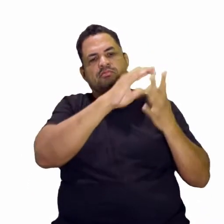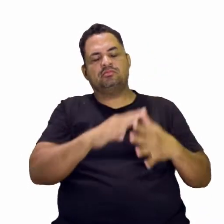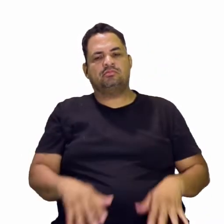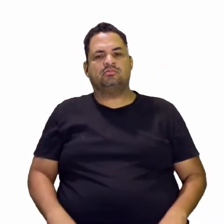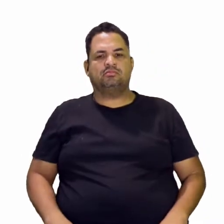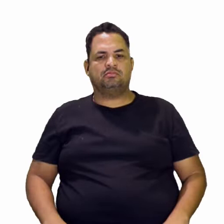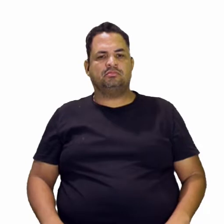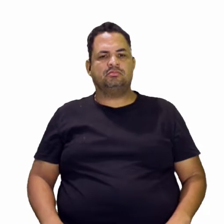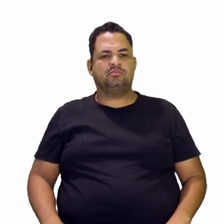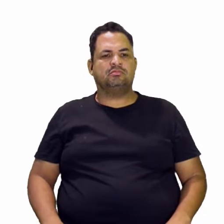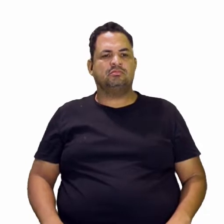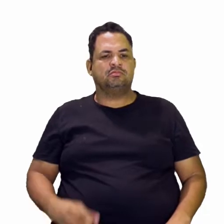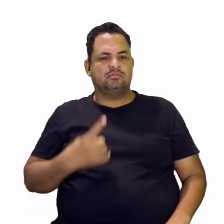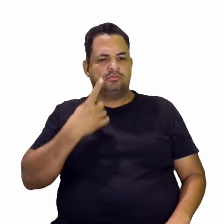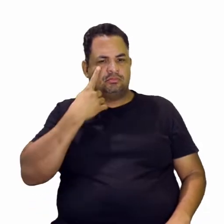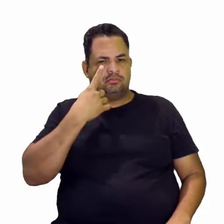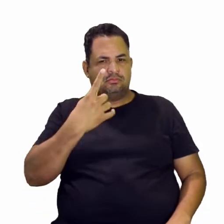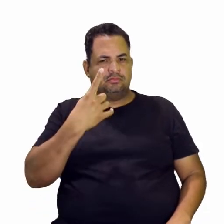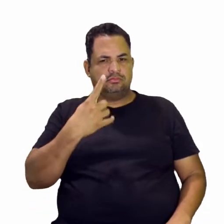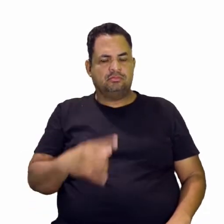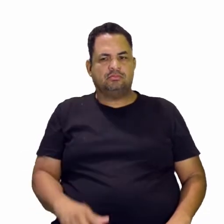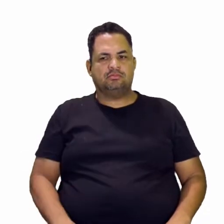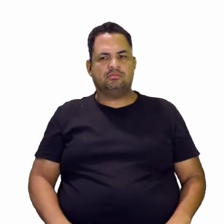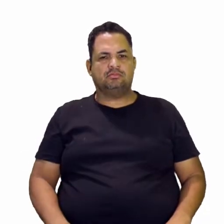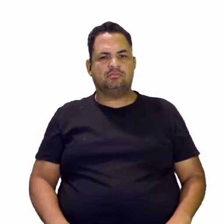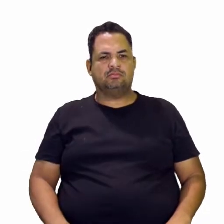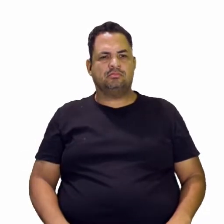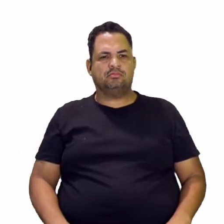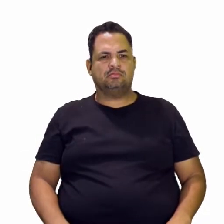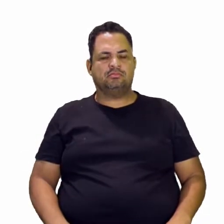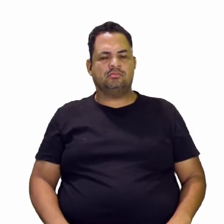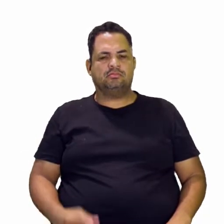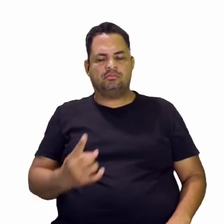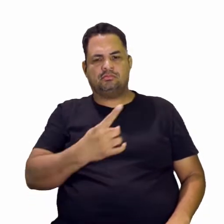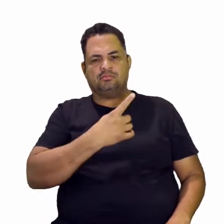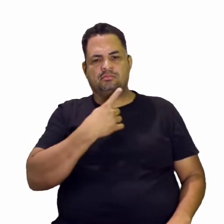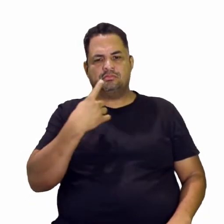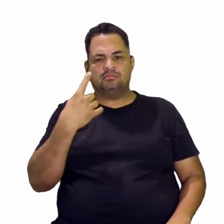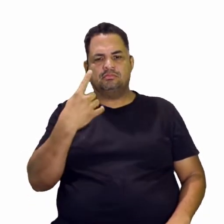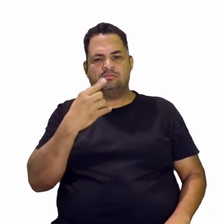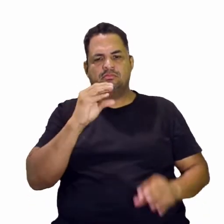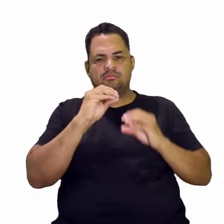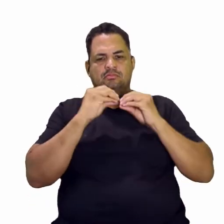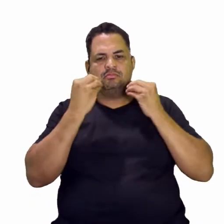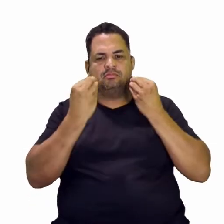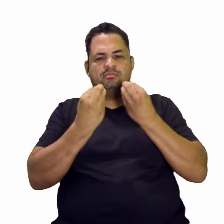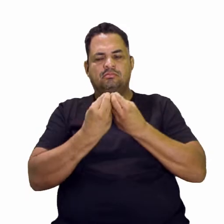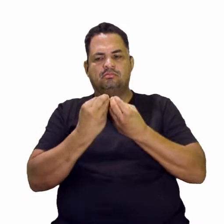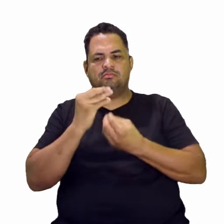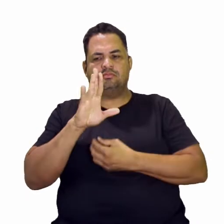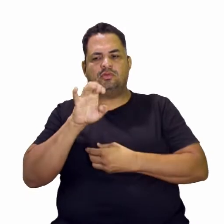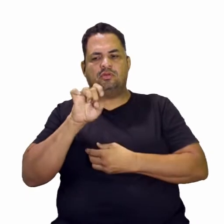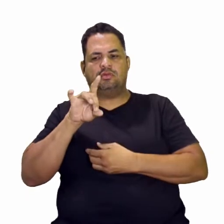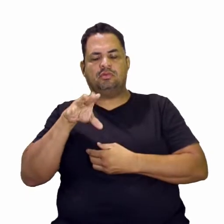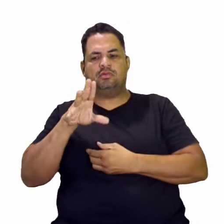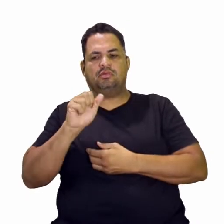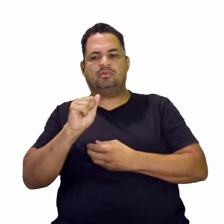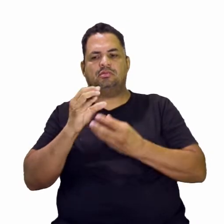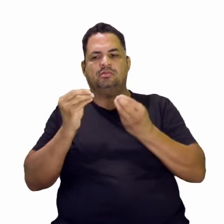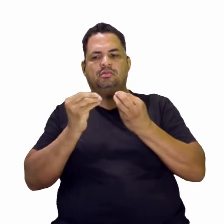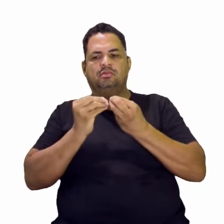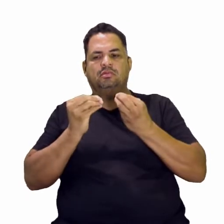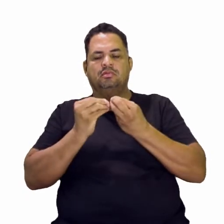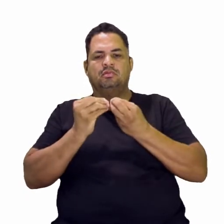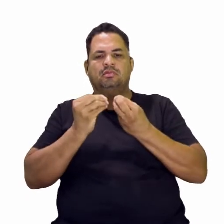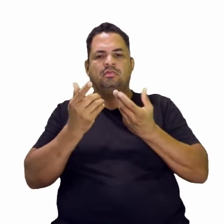vegetais. Vocês estão observando que as nossas substâncias orgânicas, nossas moléculas